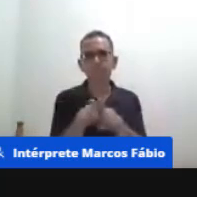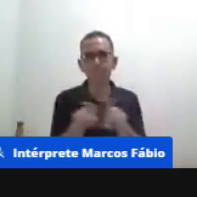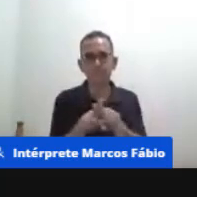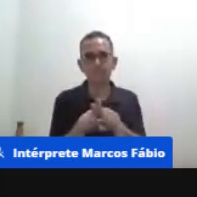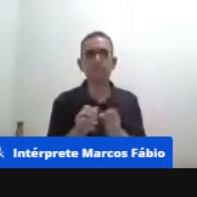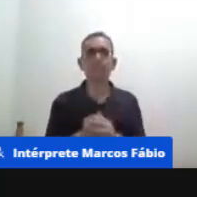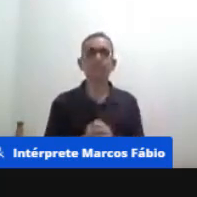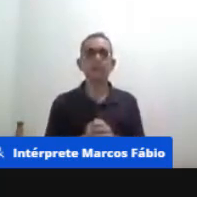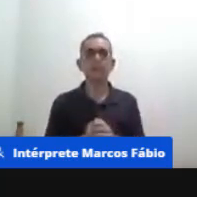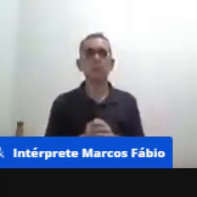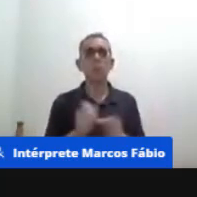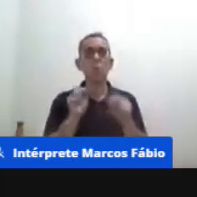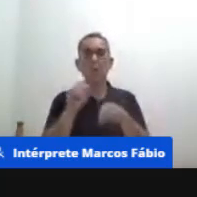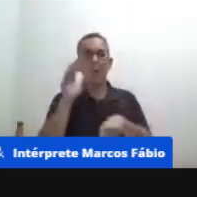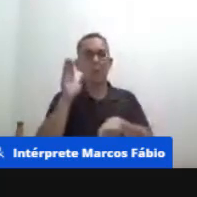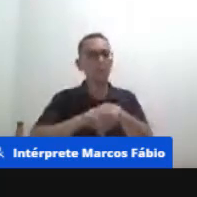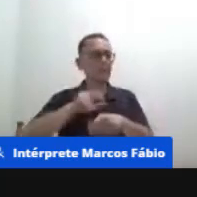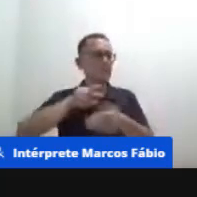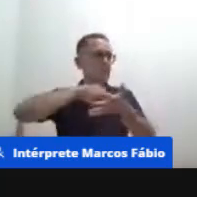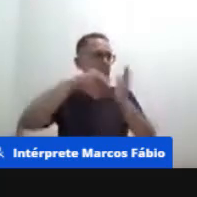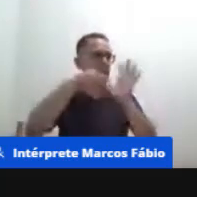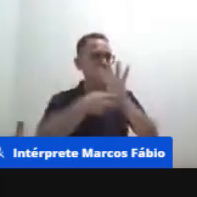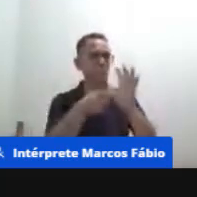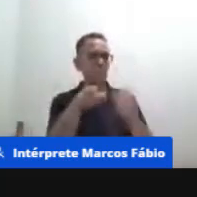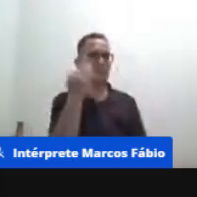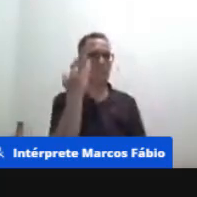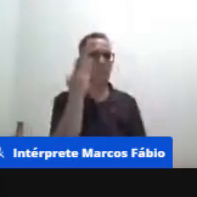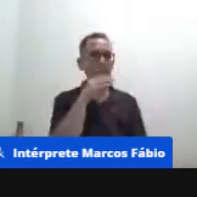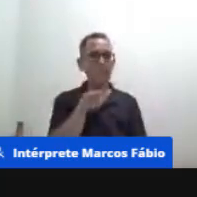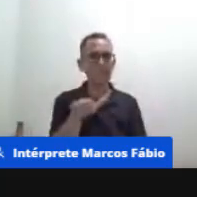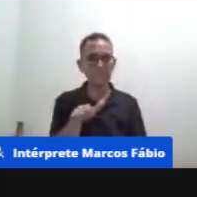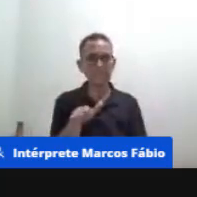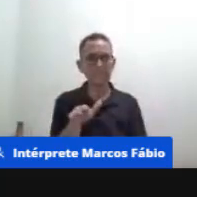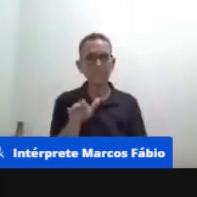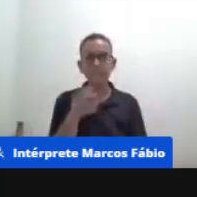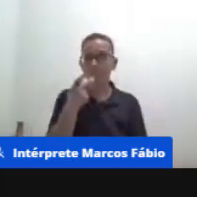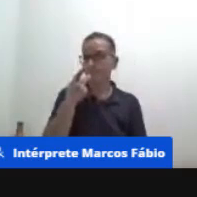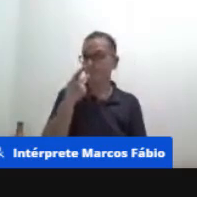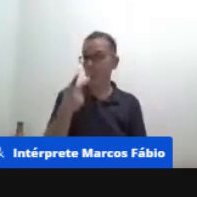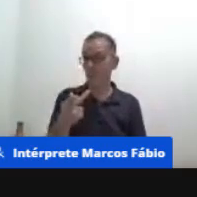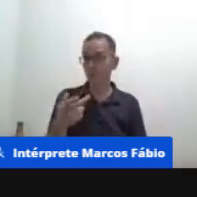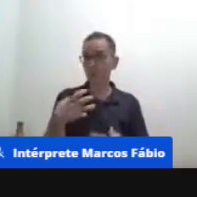significativo para essa criança do que a gente falar de uma situação mais próxima dela?